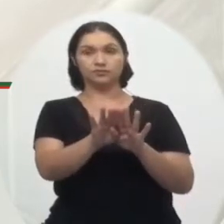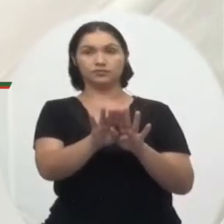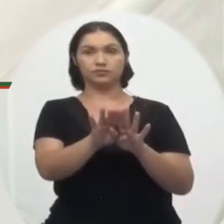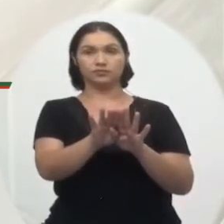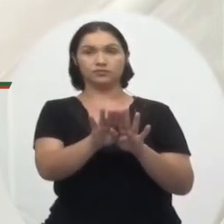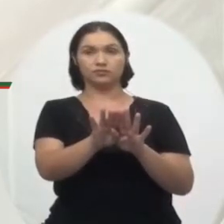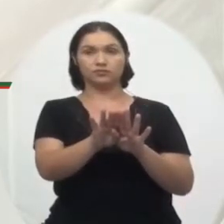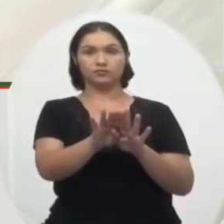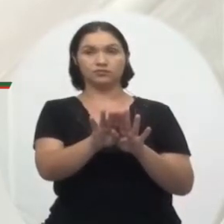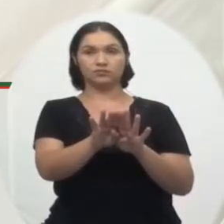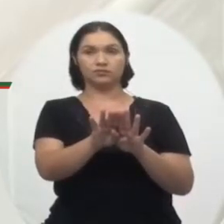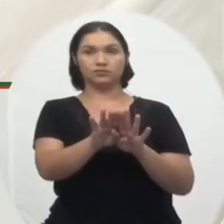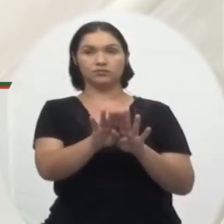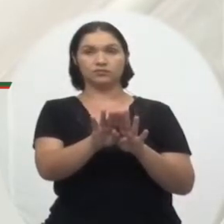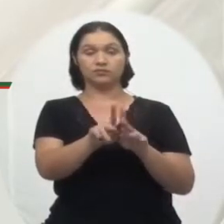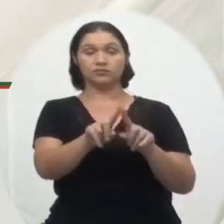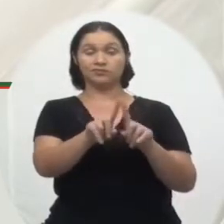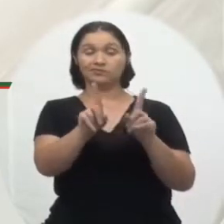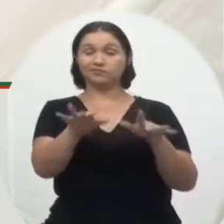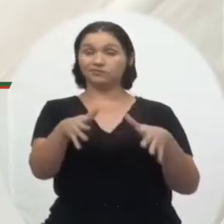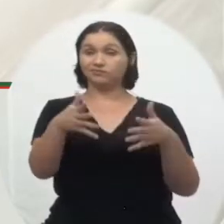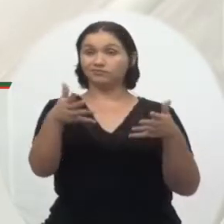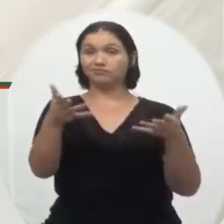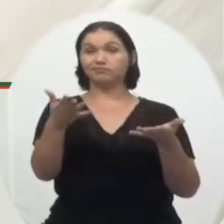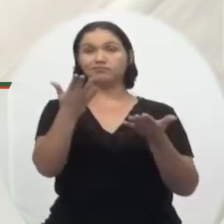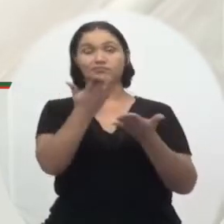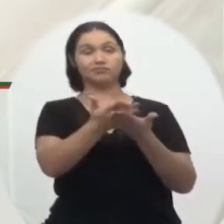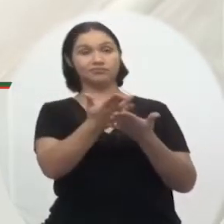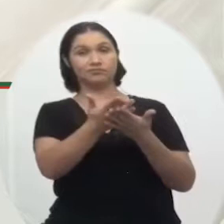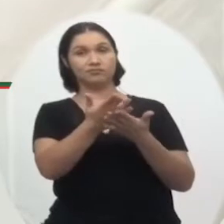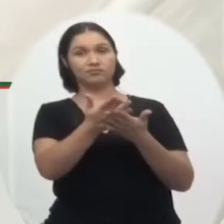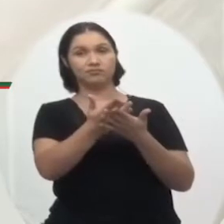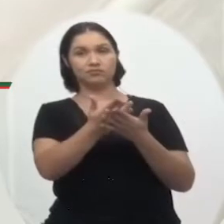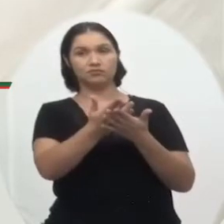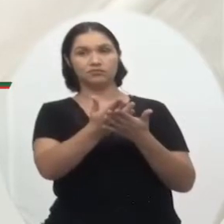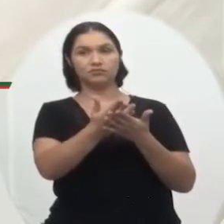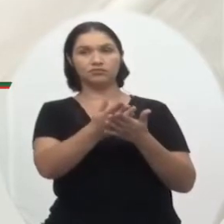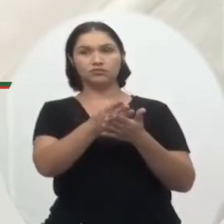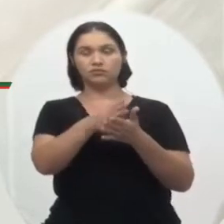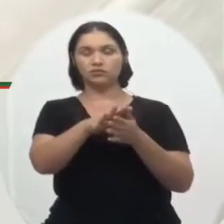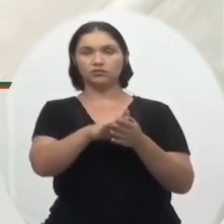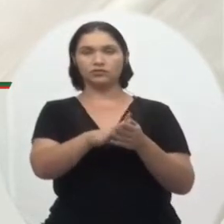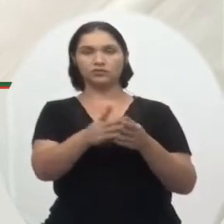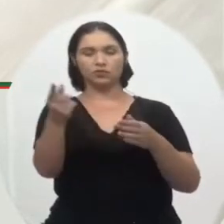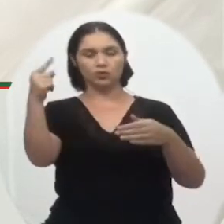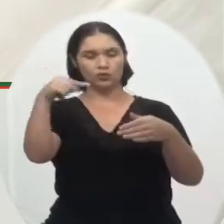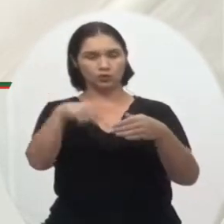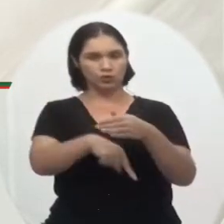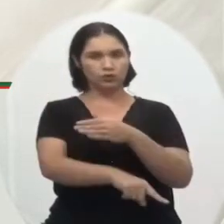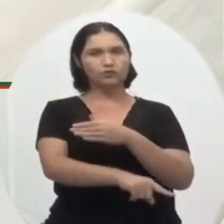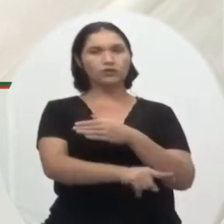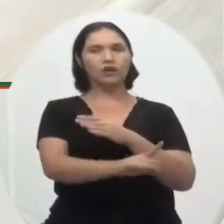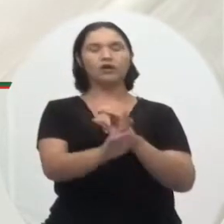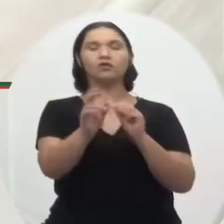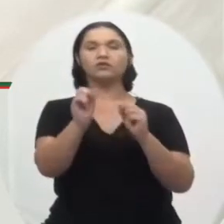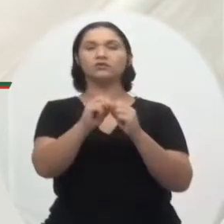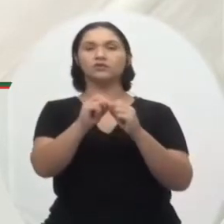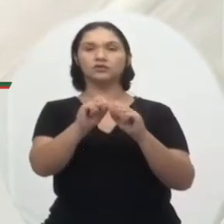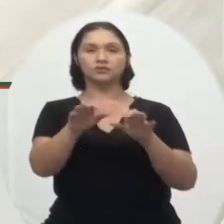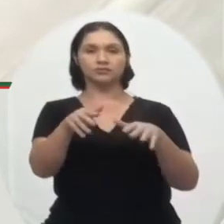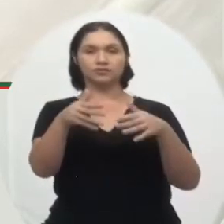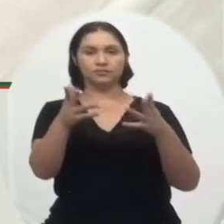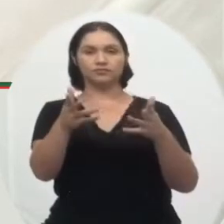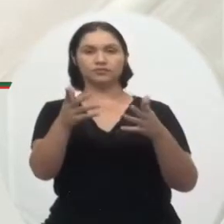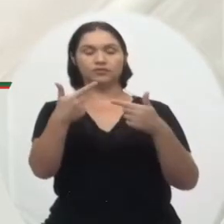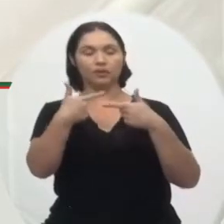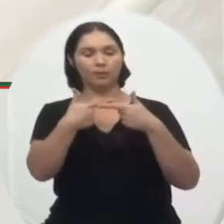uma prioridade em relação a isso. Mas, enfim, foi um estudo mais complexo, foge aqui a minúcia, de toda sorte,